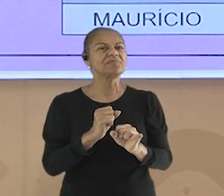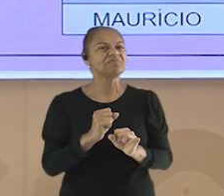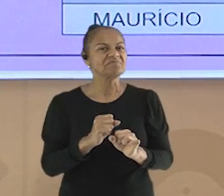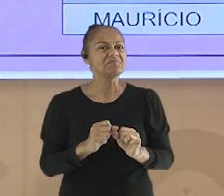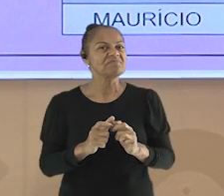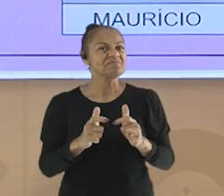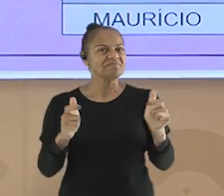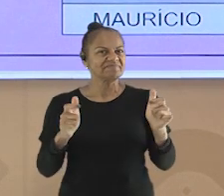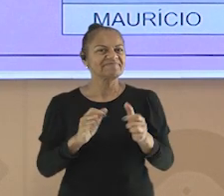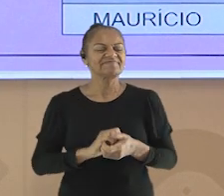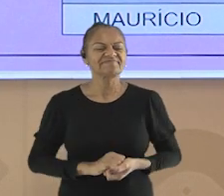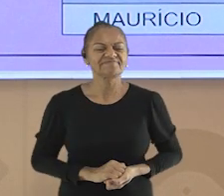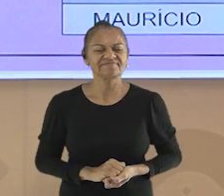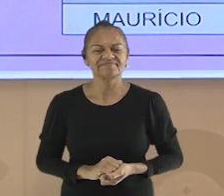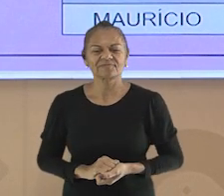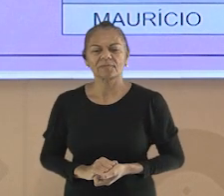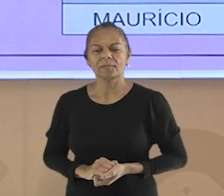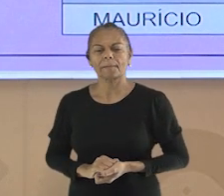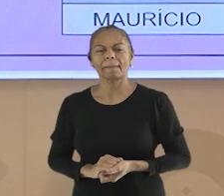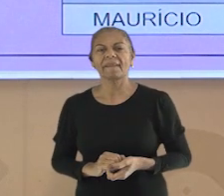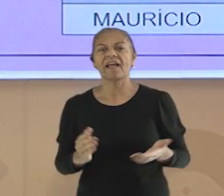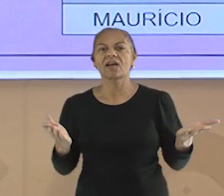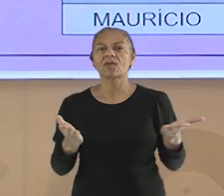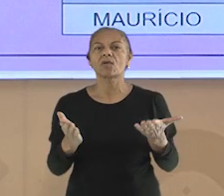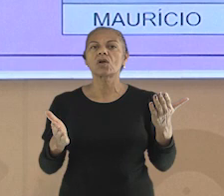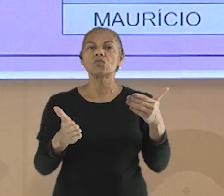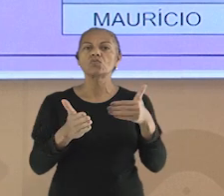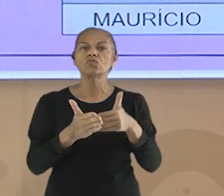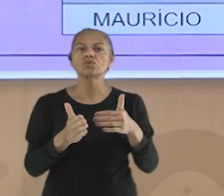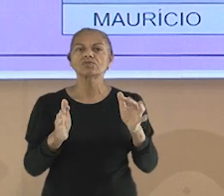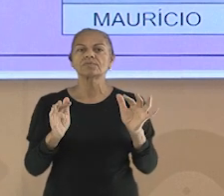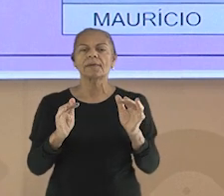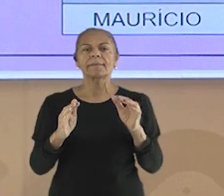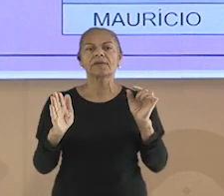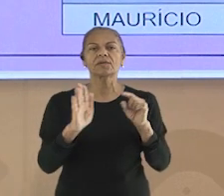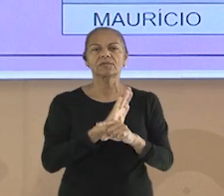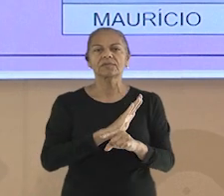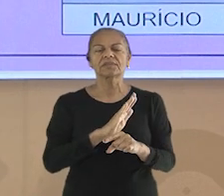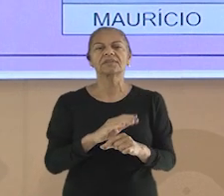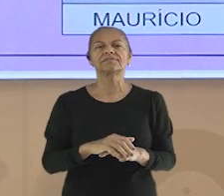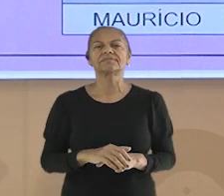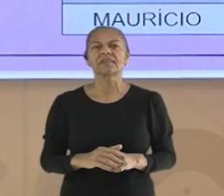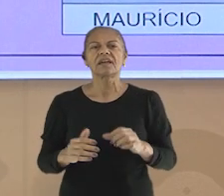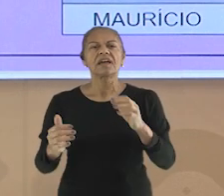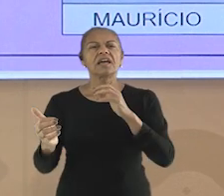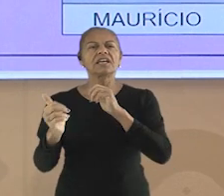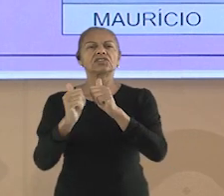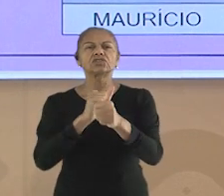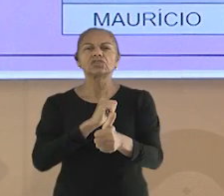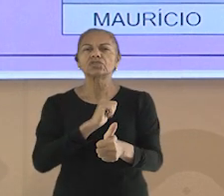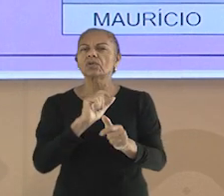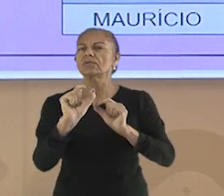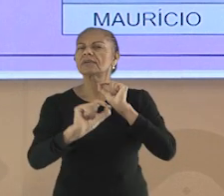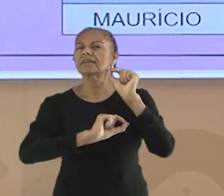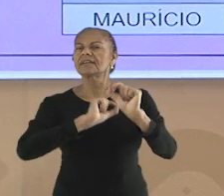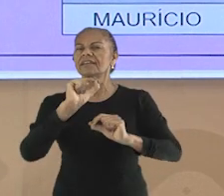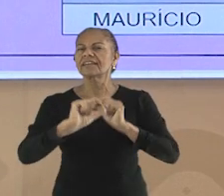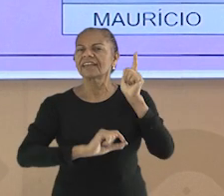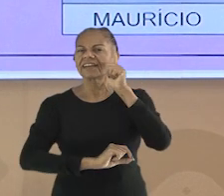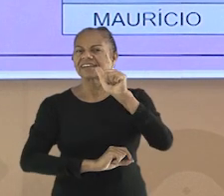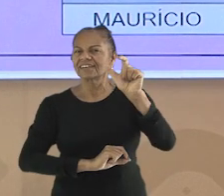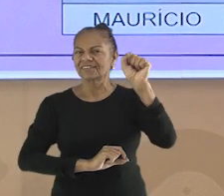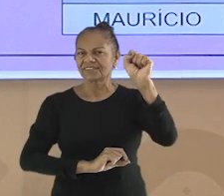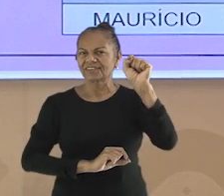já que ele fez o maior número de pontos. Agora, pessoal, uma última pergunta.